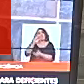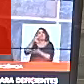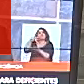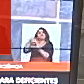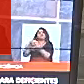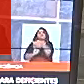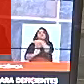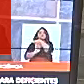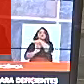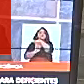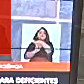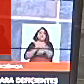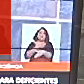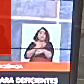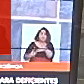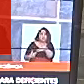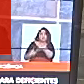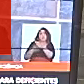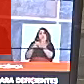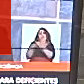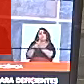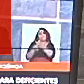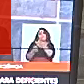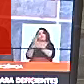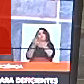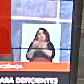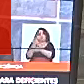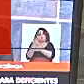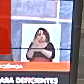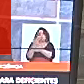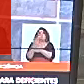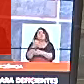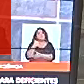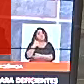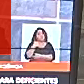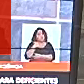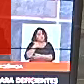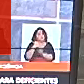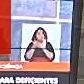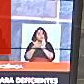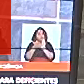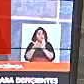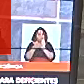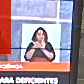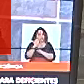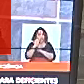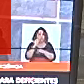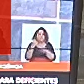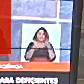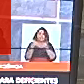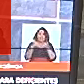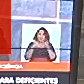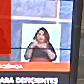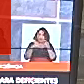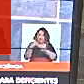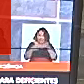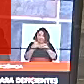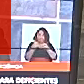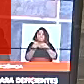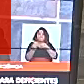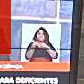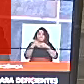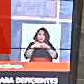pública. Então, a minha proposta, a minha sugestão é de que a gente debata aqui hoje a volta da emissão